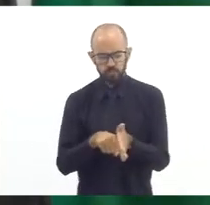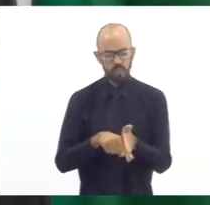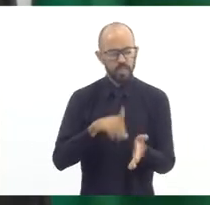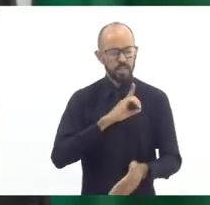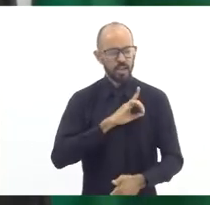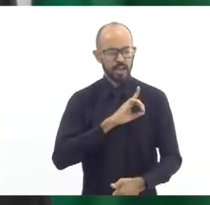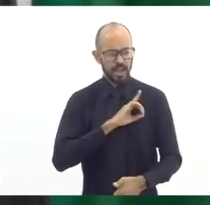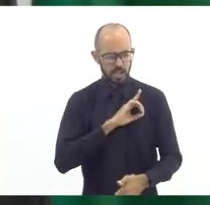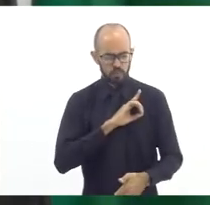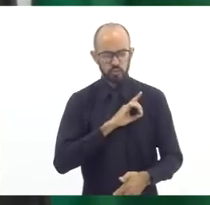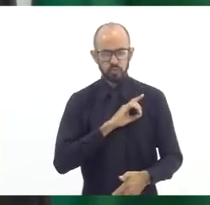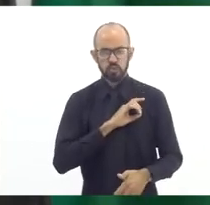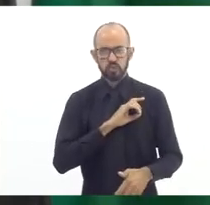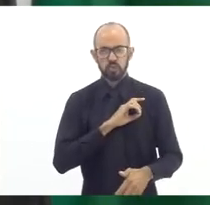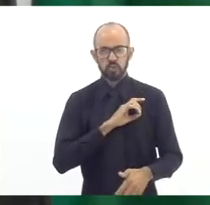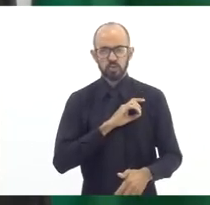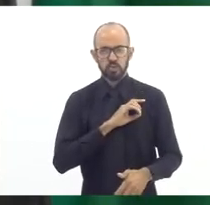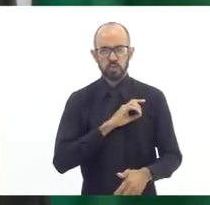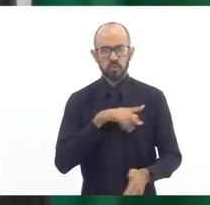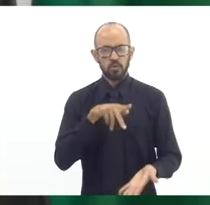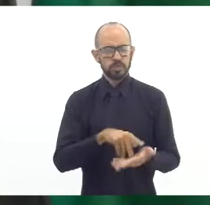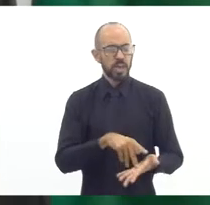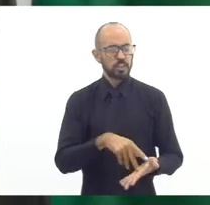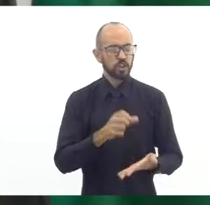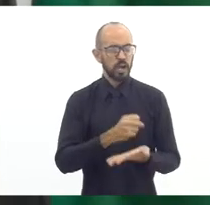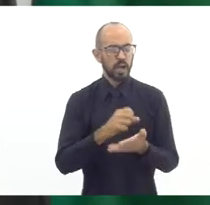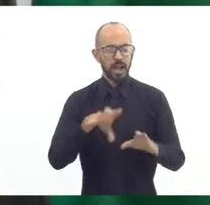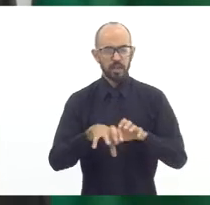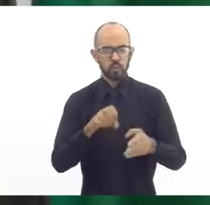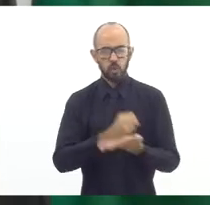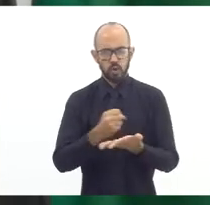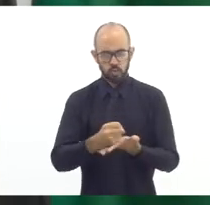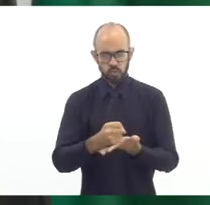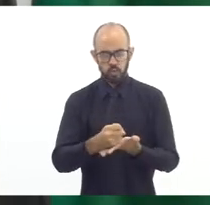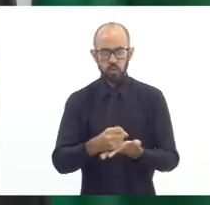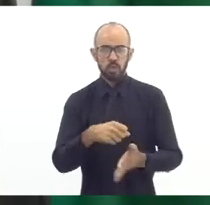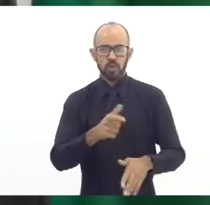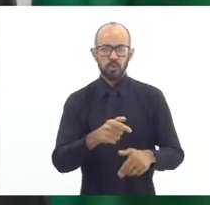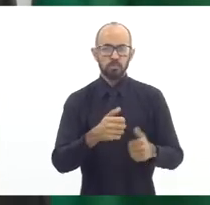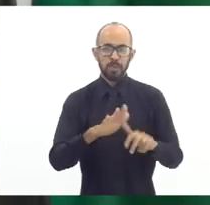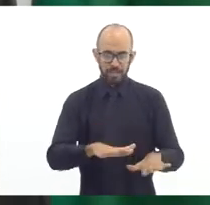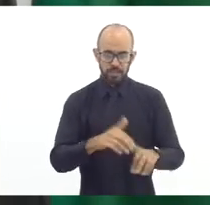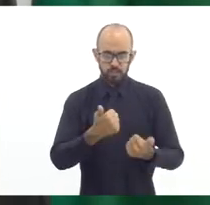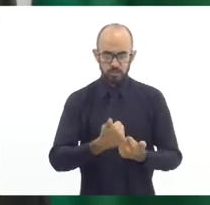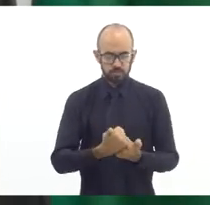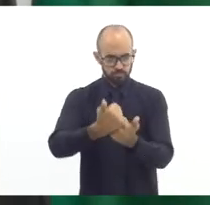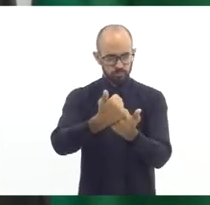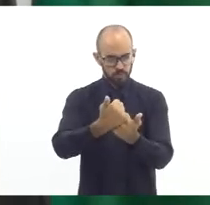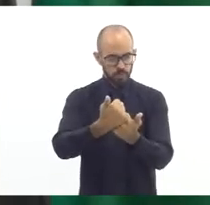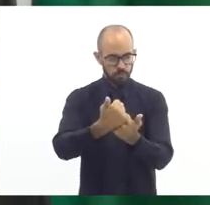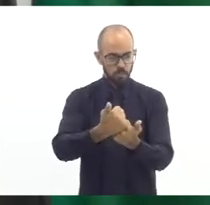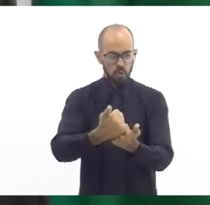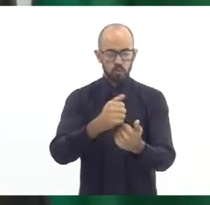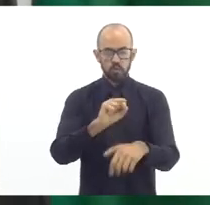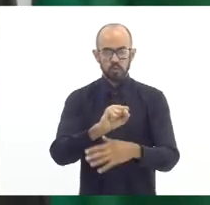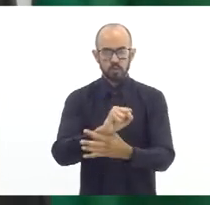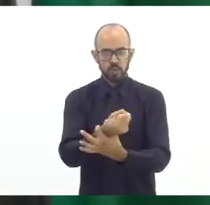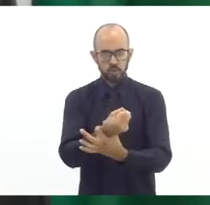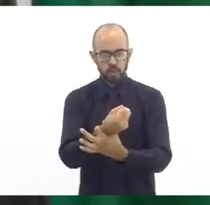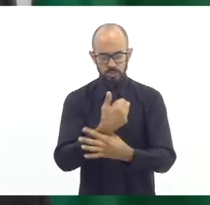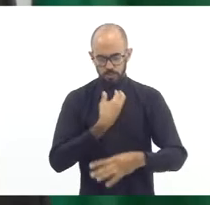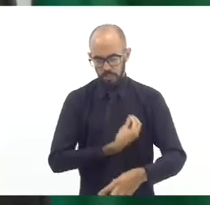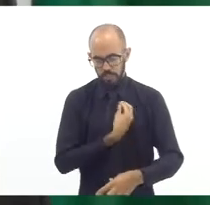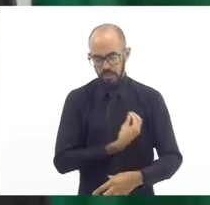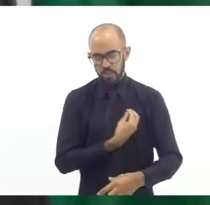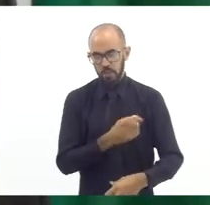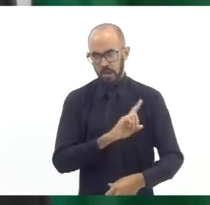né? Que o que é colocado de apoio do segurança presente é para não